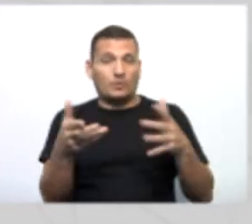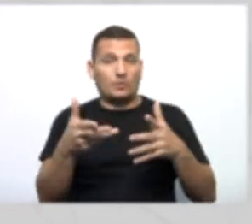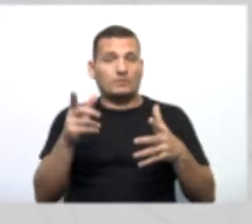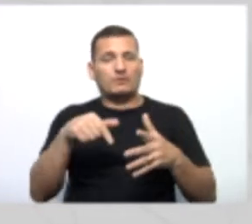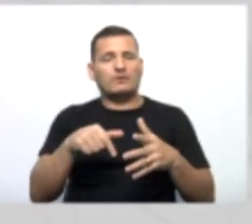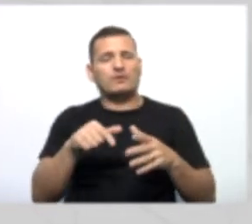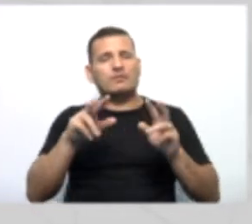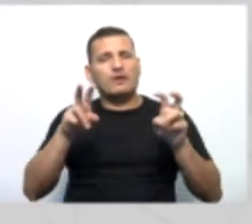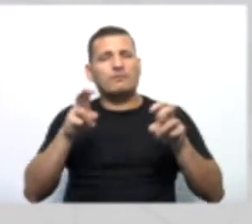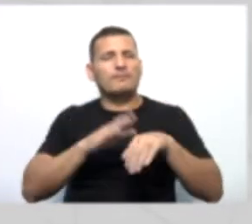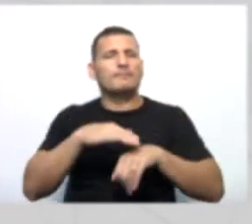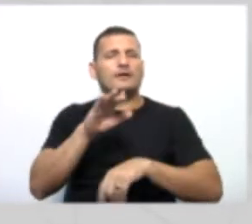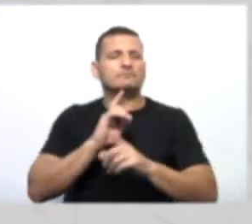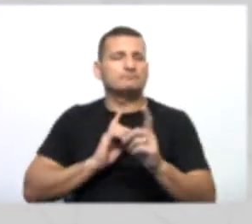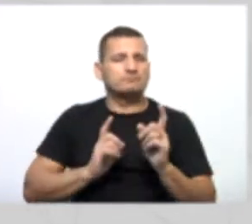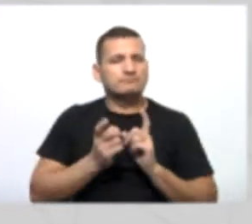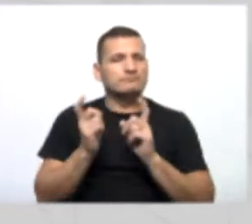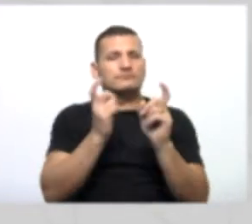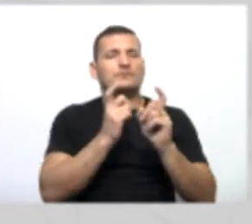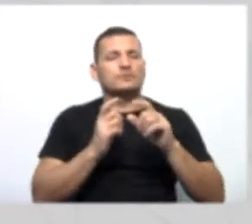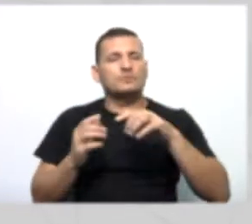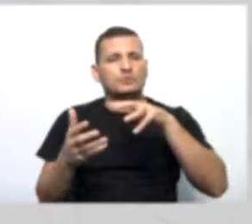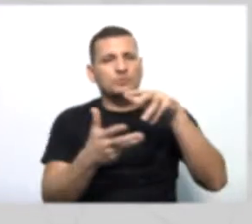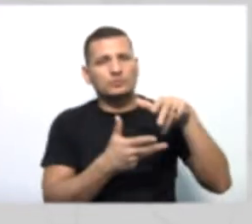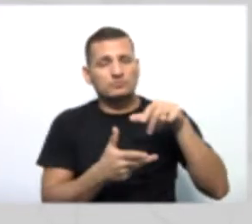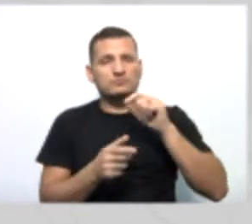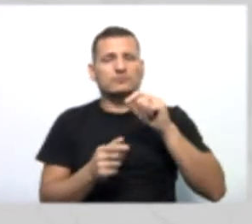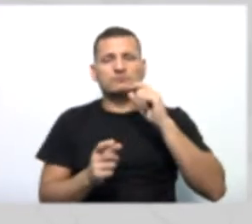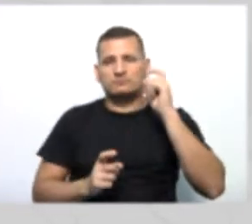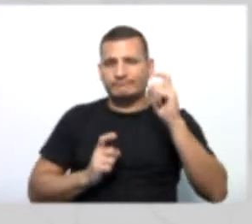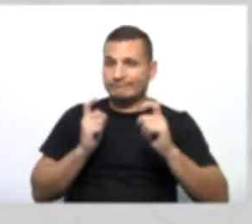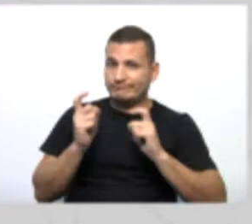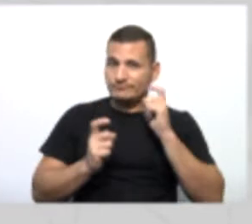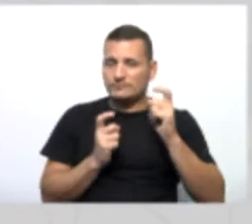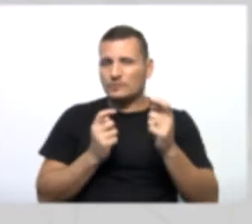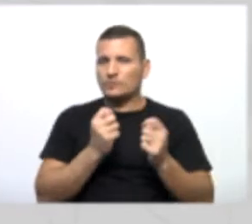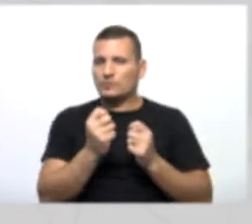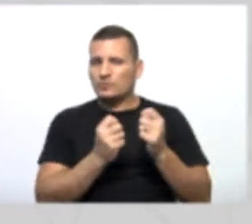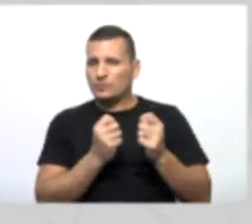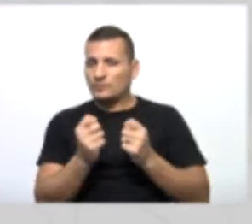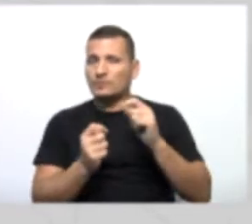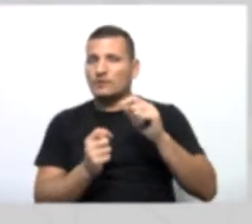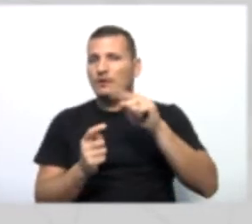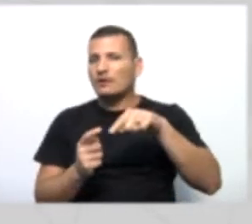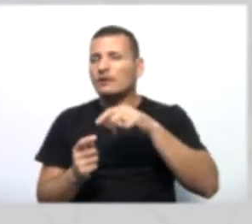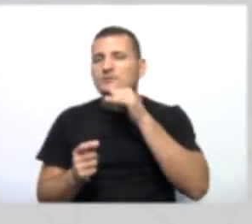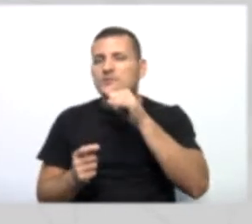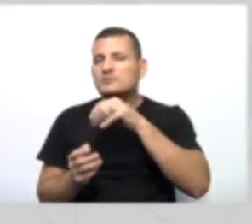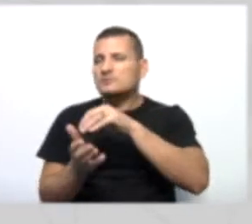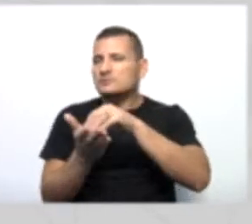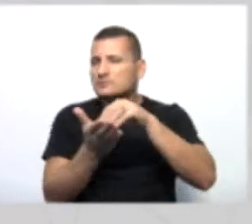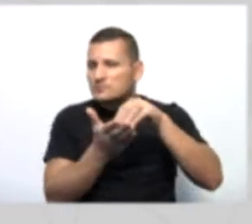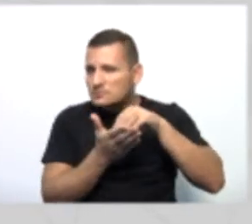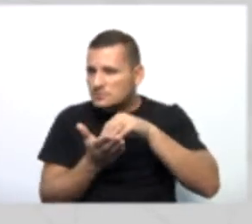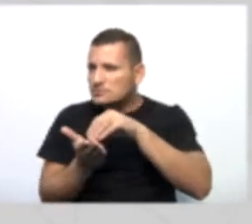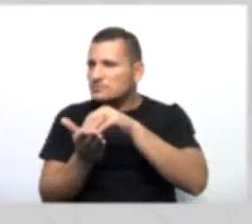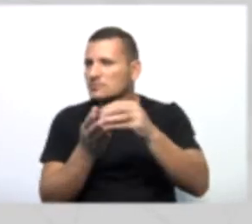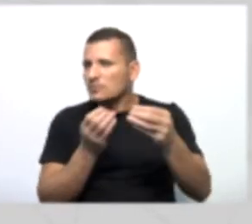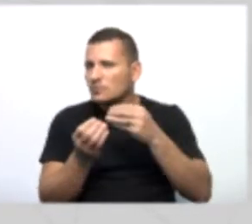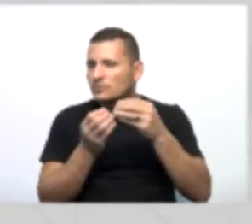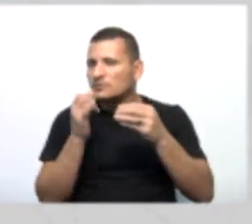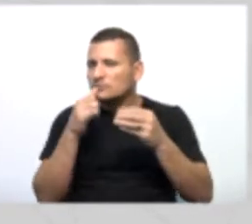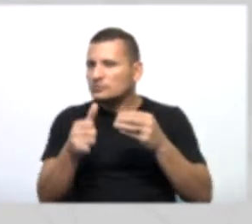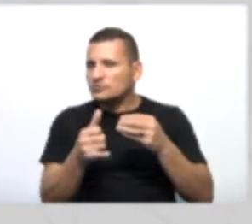em todo o mundo, seja pela preocupação econômica, né, que a escassez das energias são renováveis